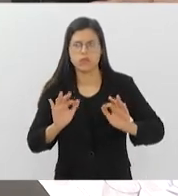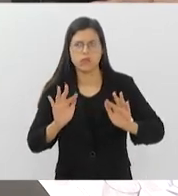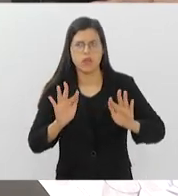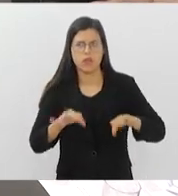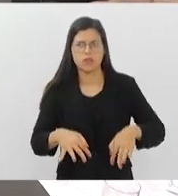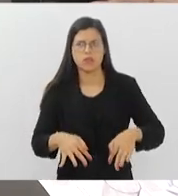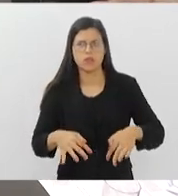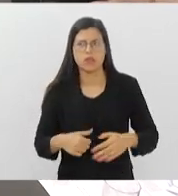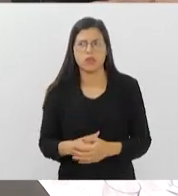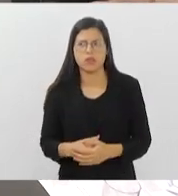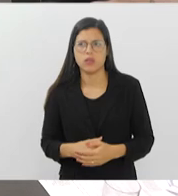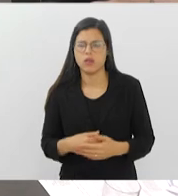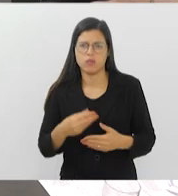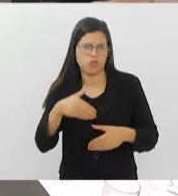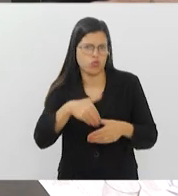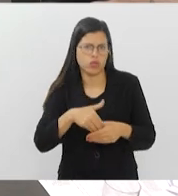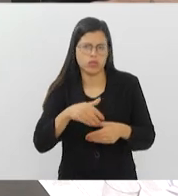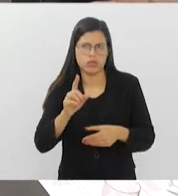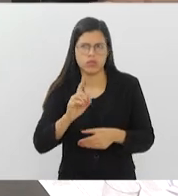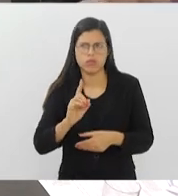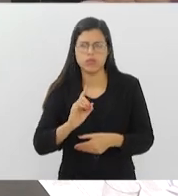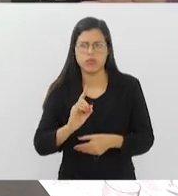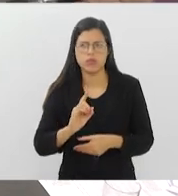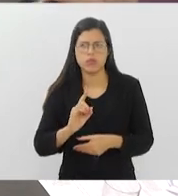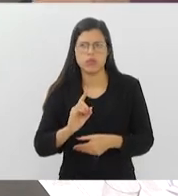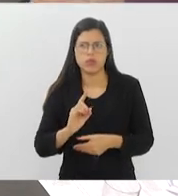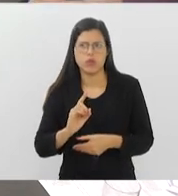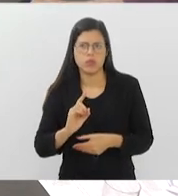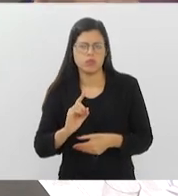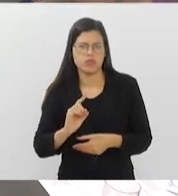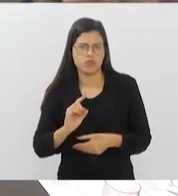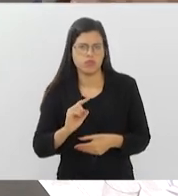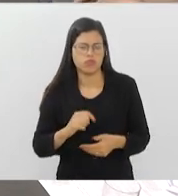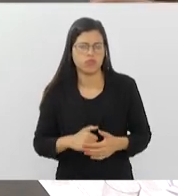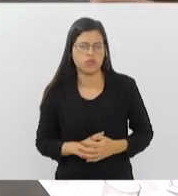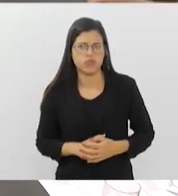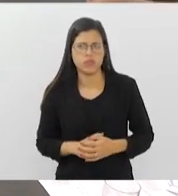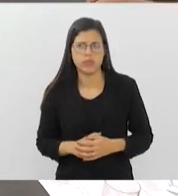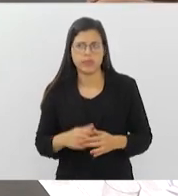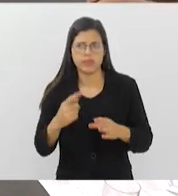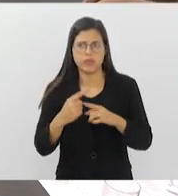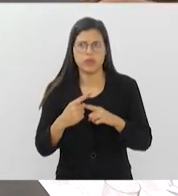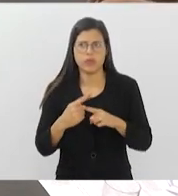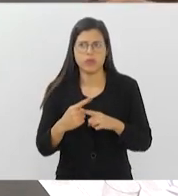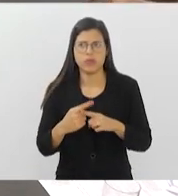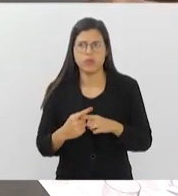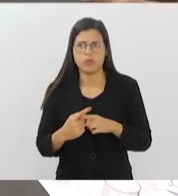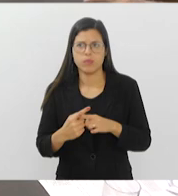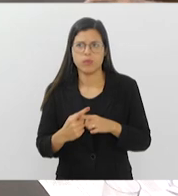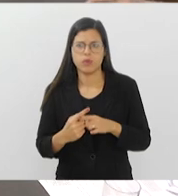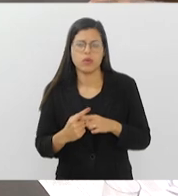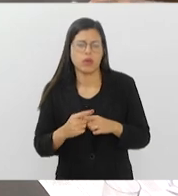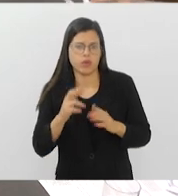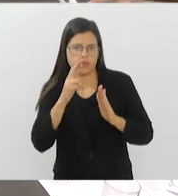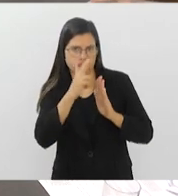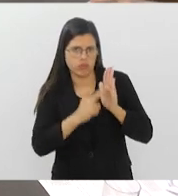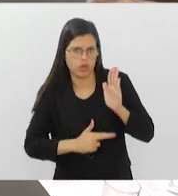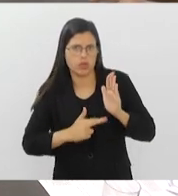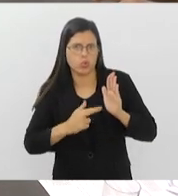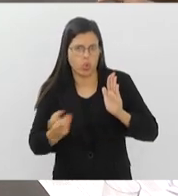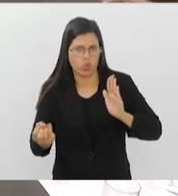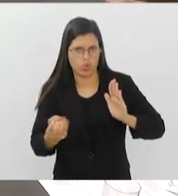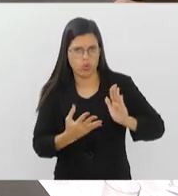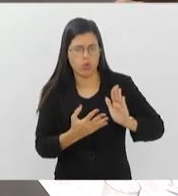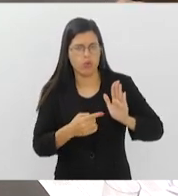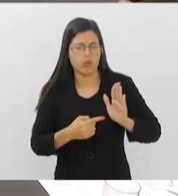nem colocar em votação como vencido, como vencedor. Porque vou me designar, então, novo relator e